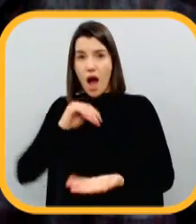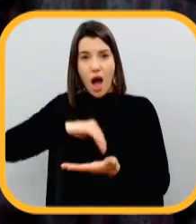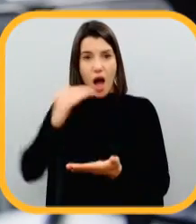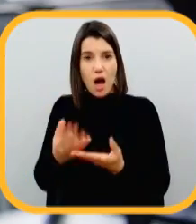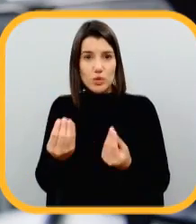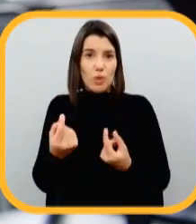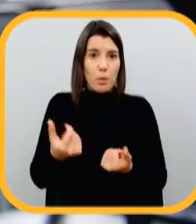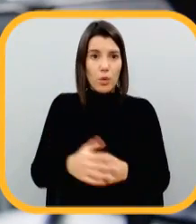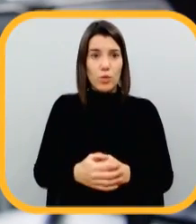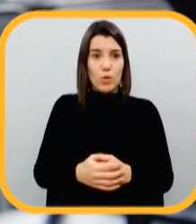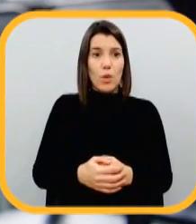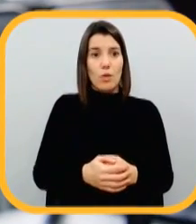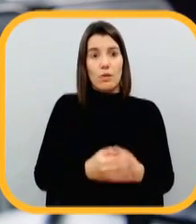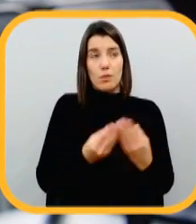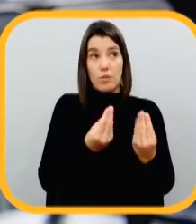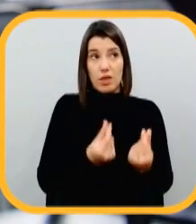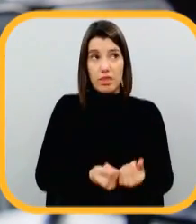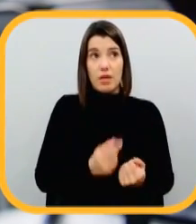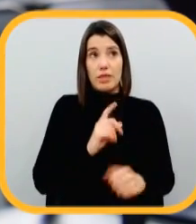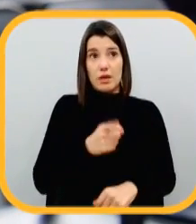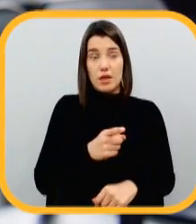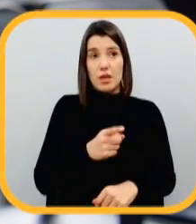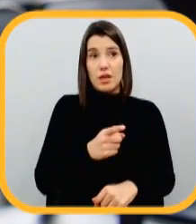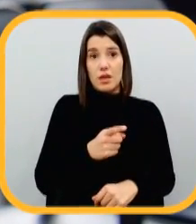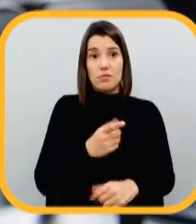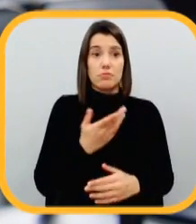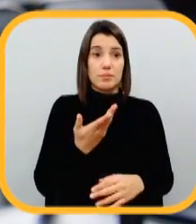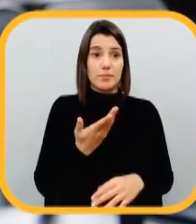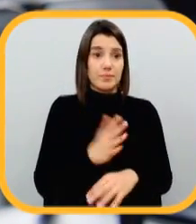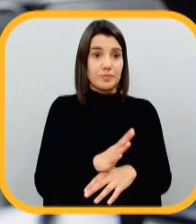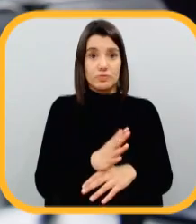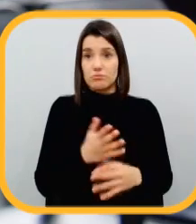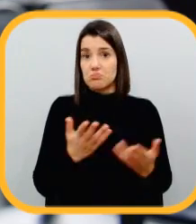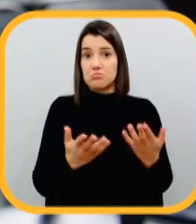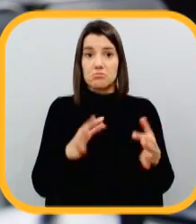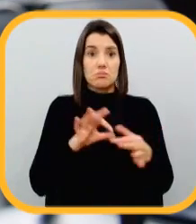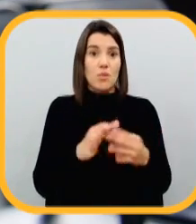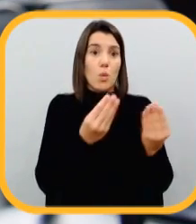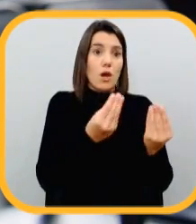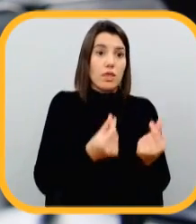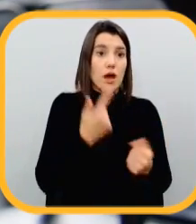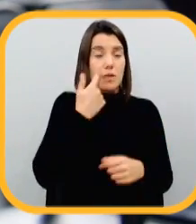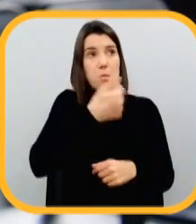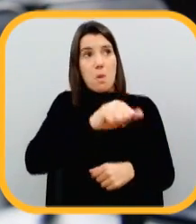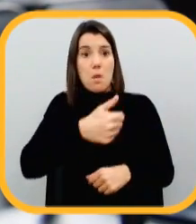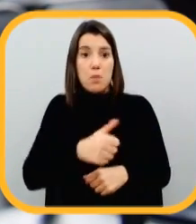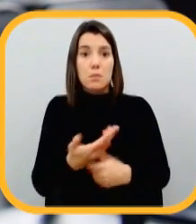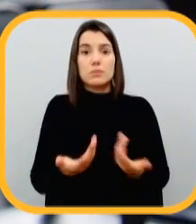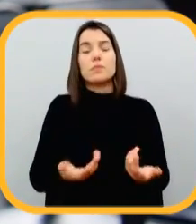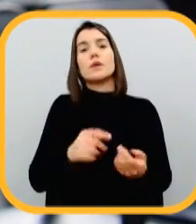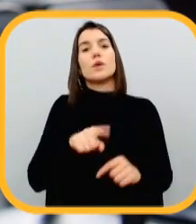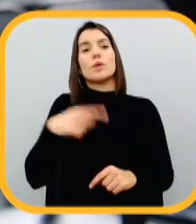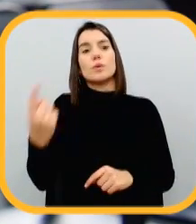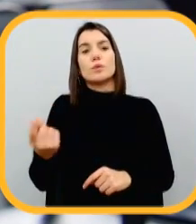quantidade. Uma análise qualitativa há de ser feita em termos nominais, ou seja, qualquer coisa que seja relacionada com qualidade ou algo desse